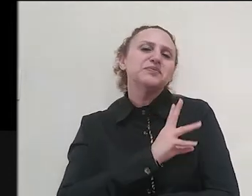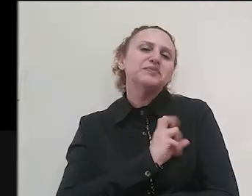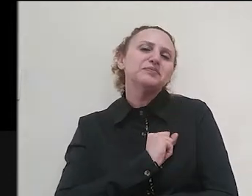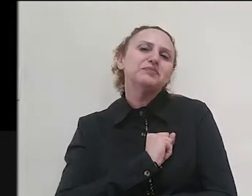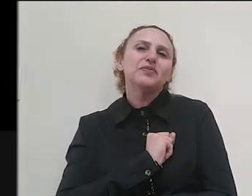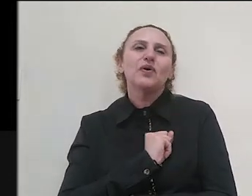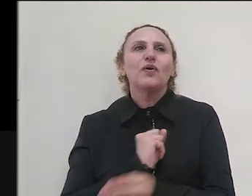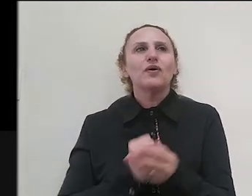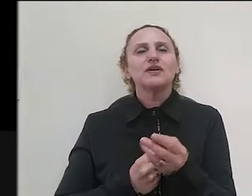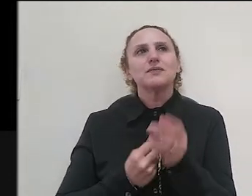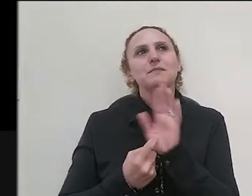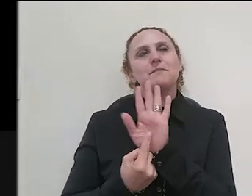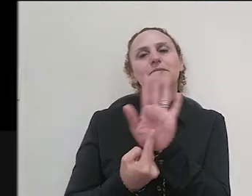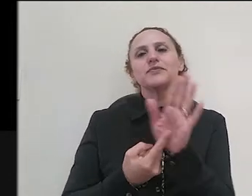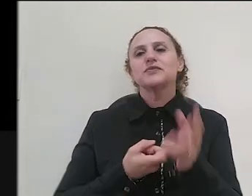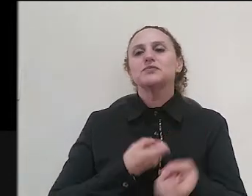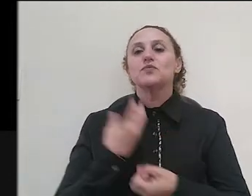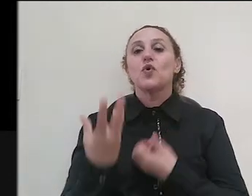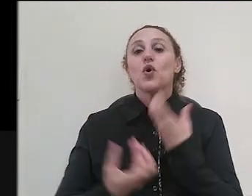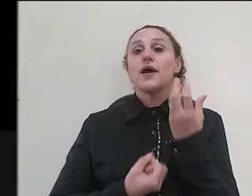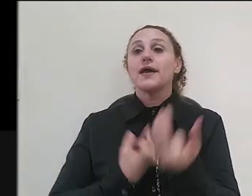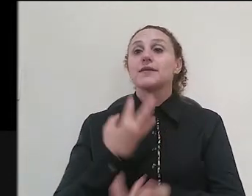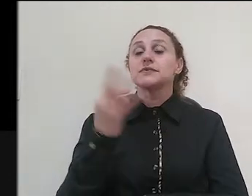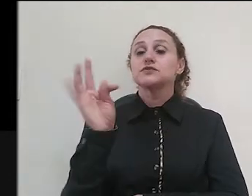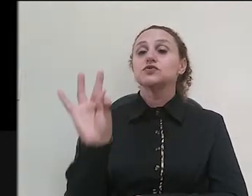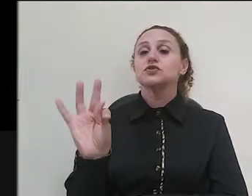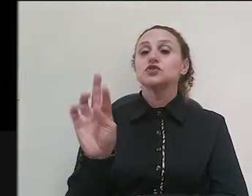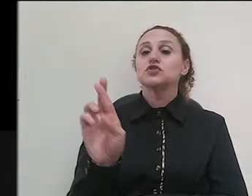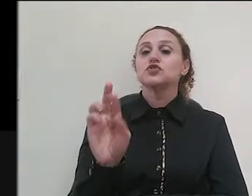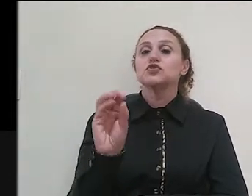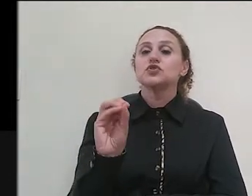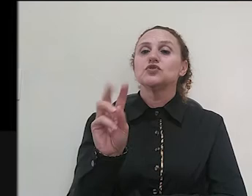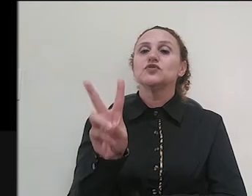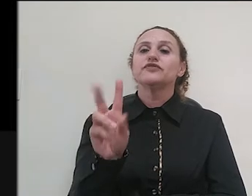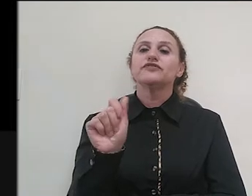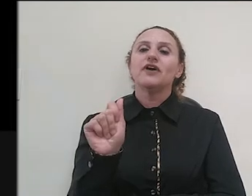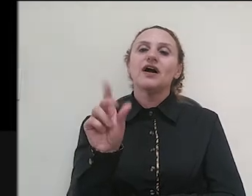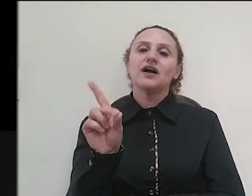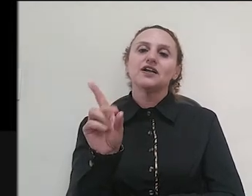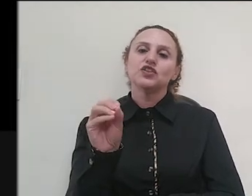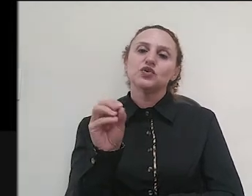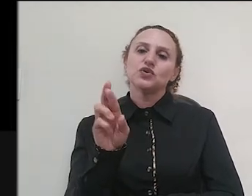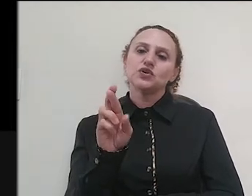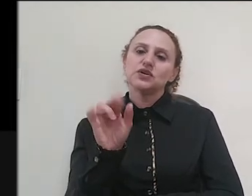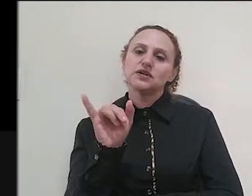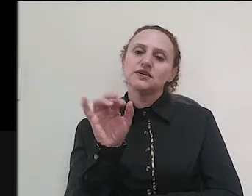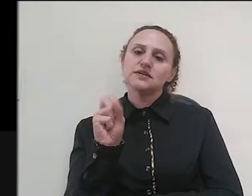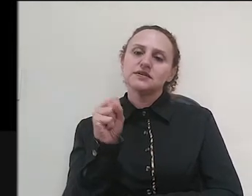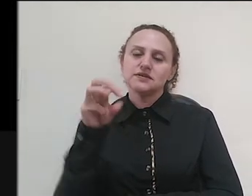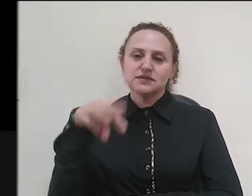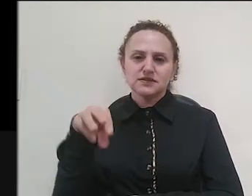em alguns poemas do trovadorismo, algumas cantigas de amor e de amigo, né?